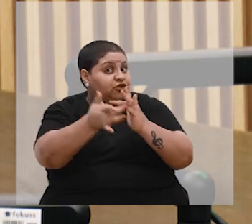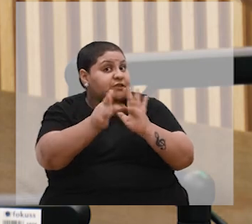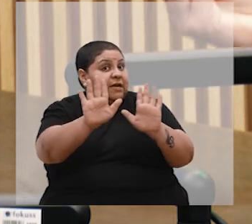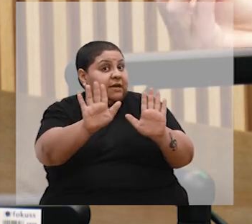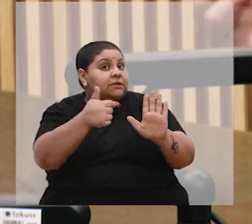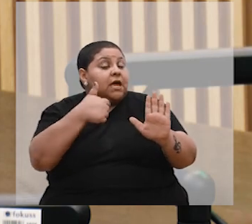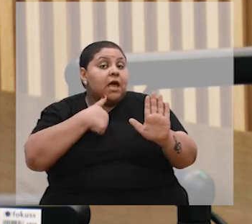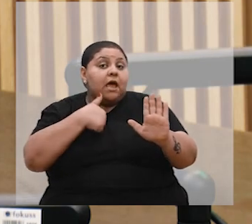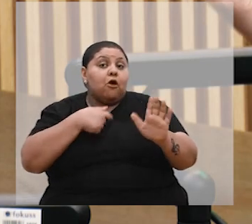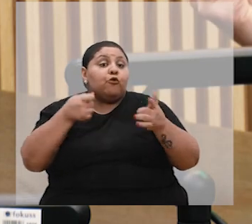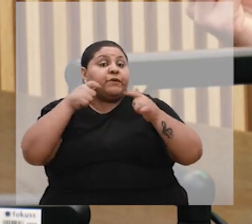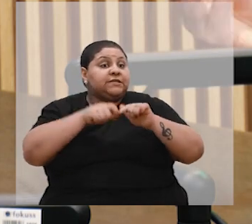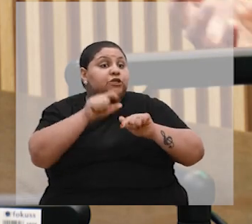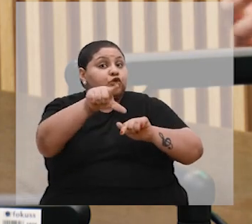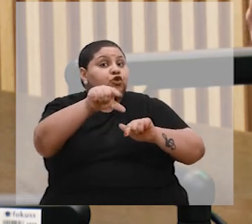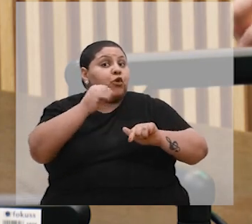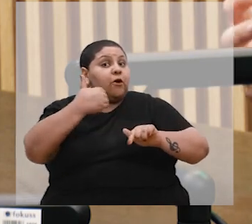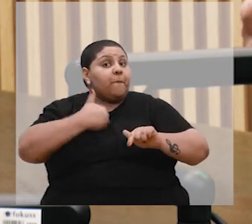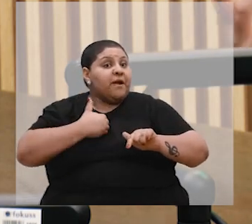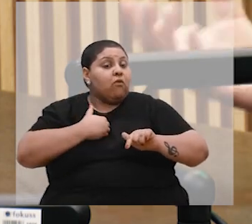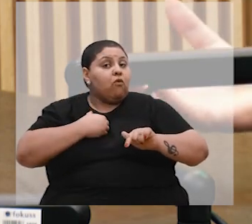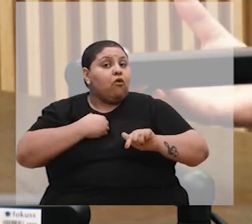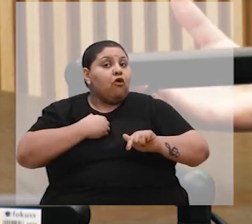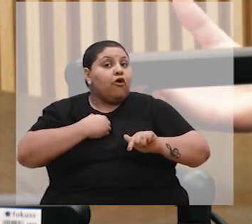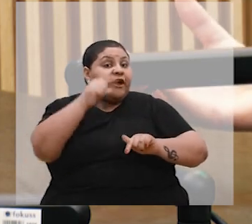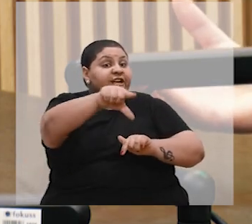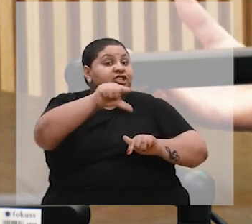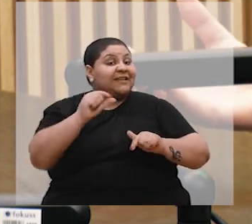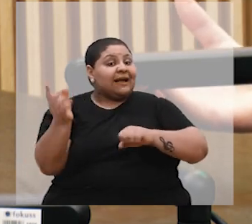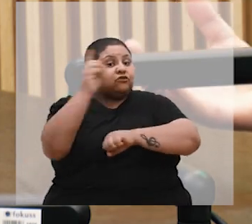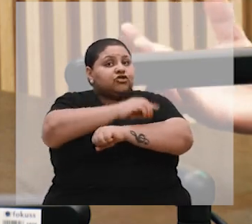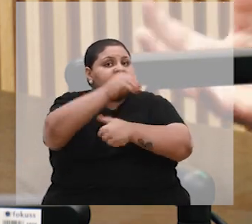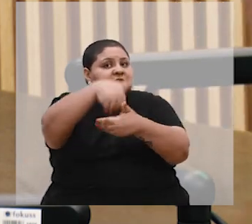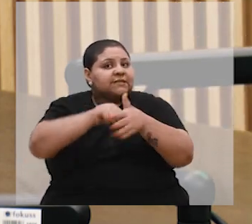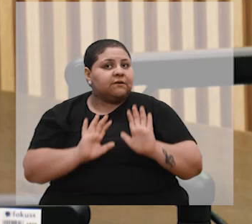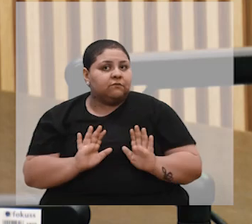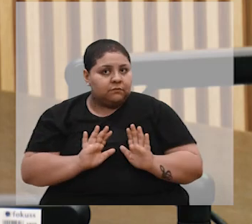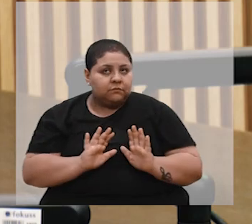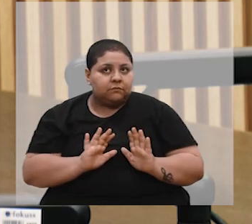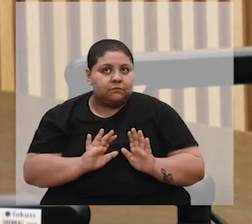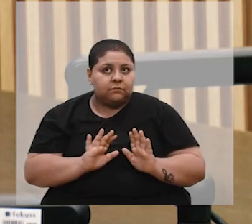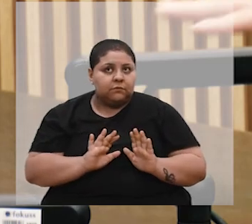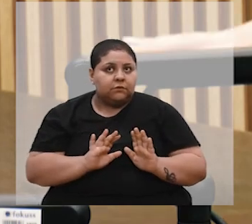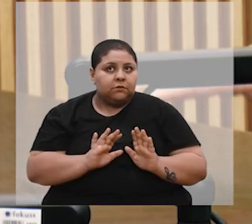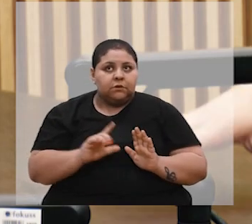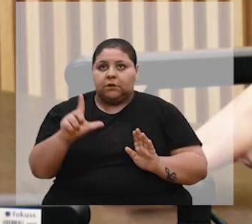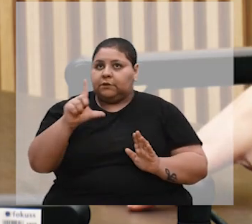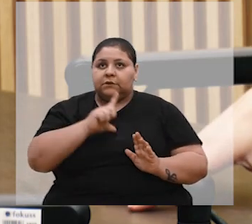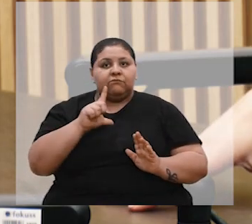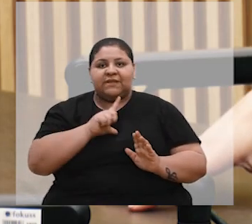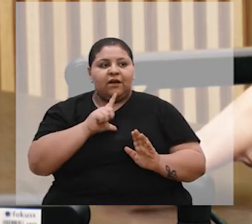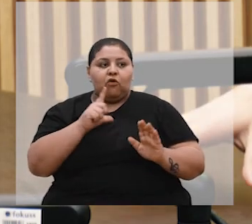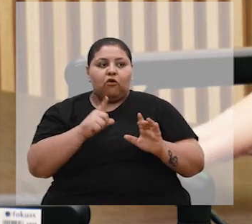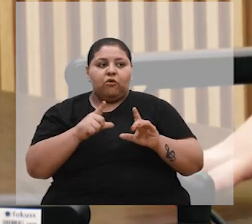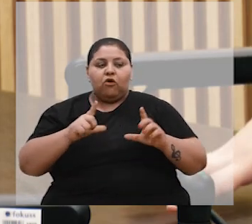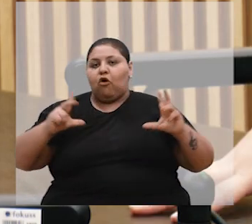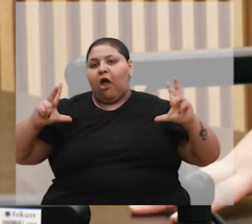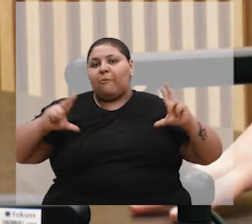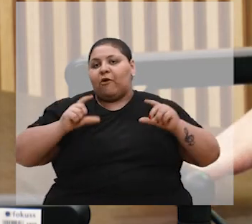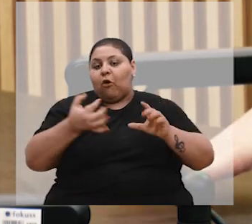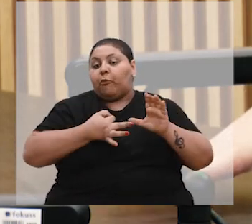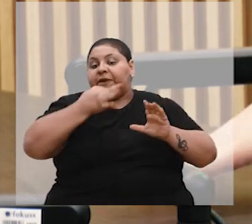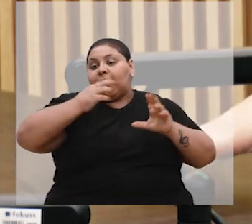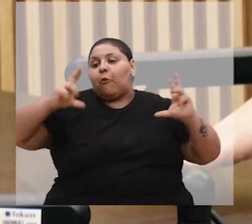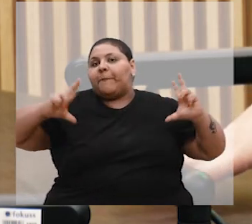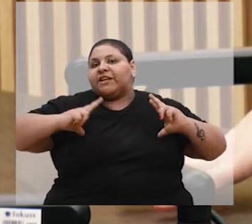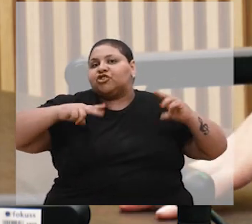acordo com a sua análise. E isso é uma questão também de responsabilidade pessoal, não dá para terceirizar isso, né? Então, a boca de